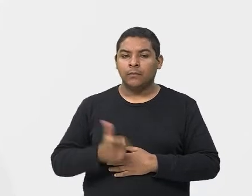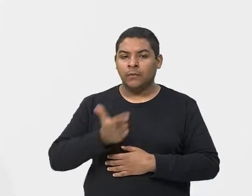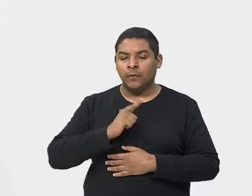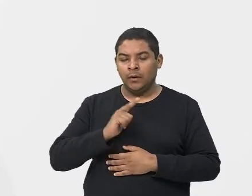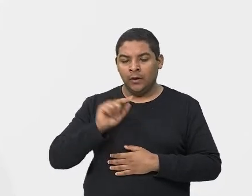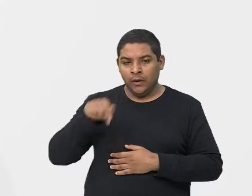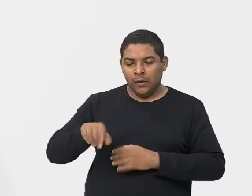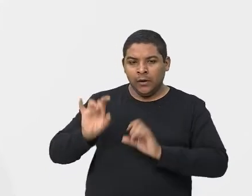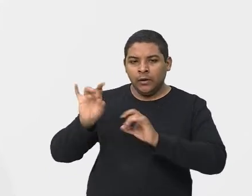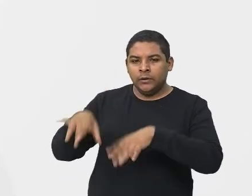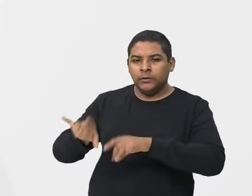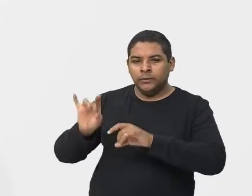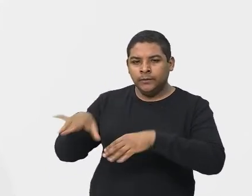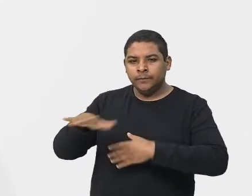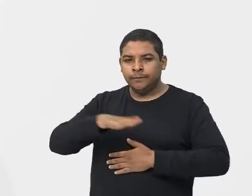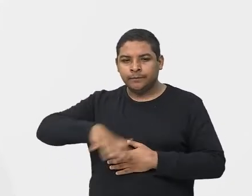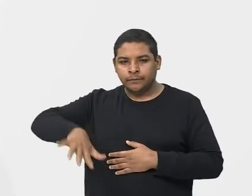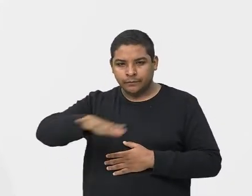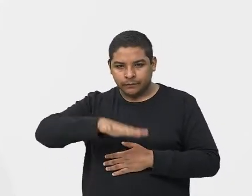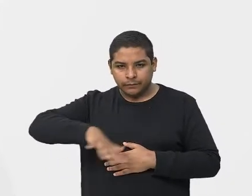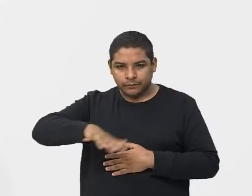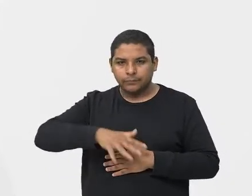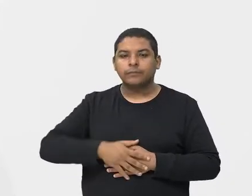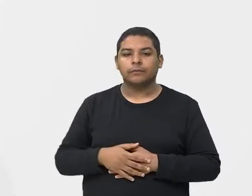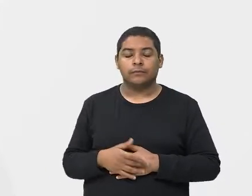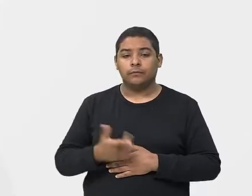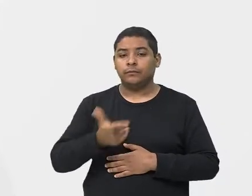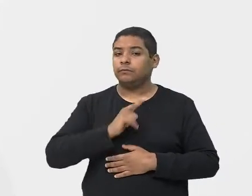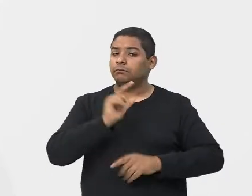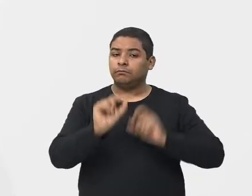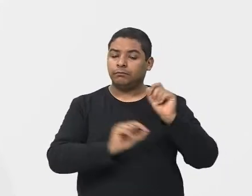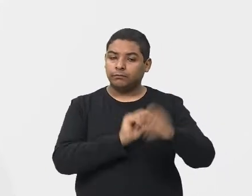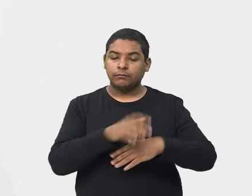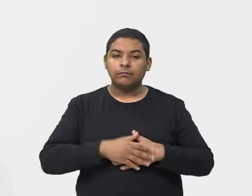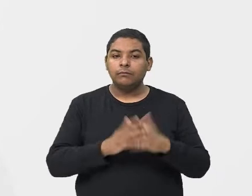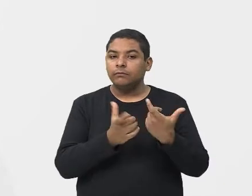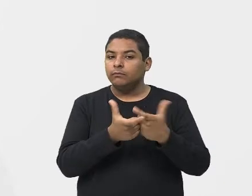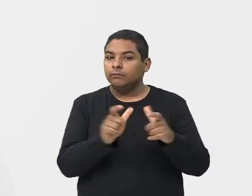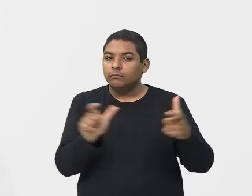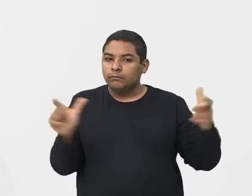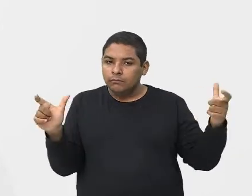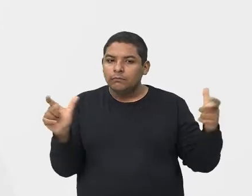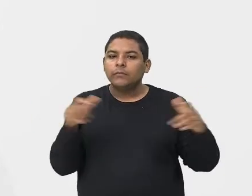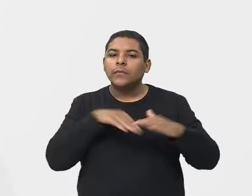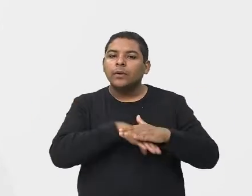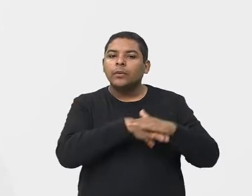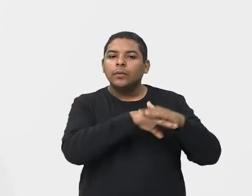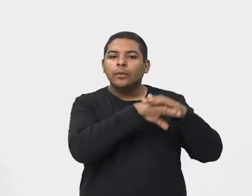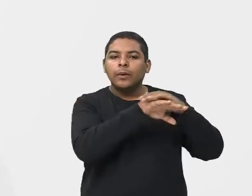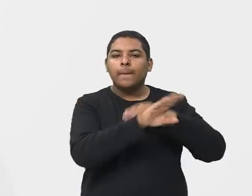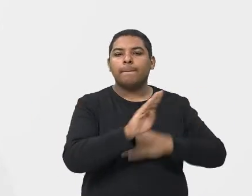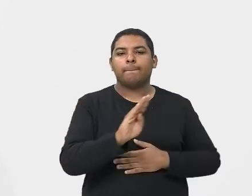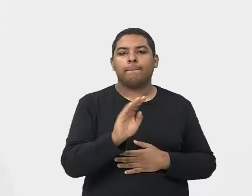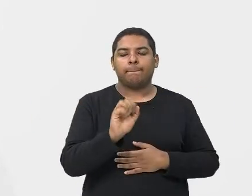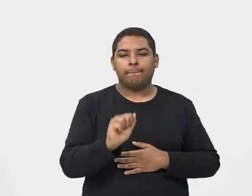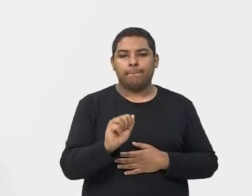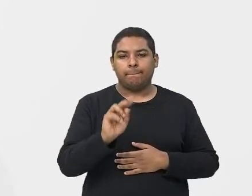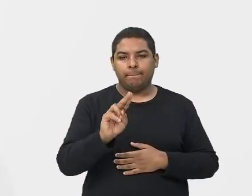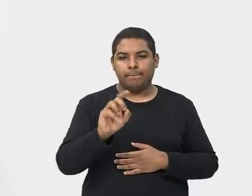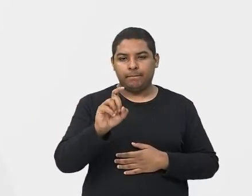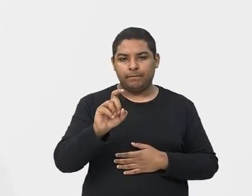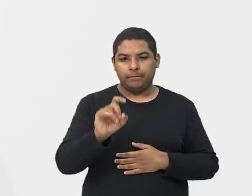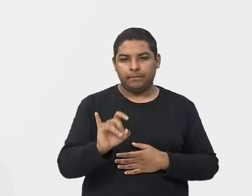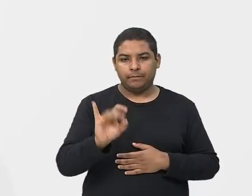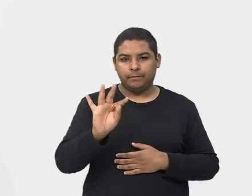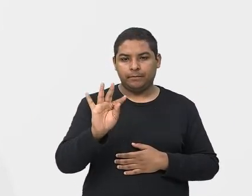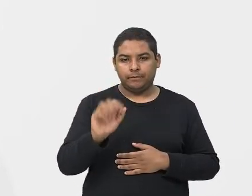a gente observa que na região da Austrália tem a maior reserva de bauxita, tá?